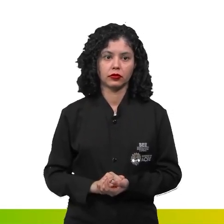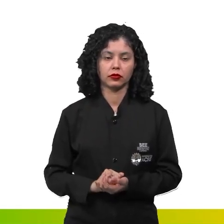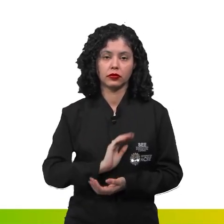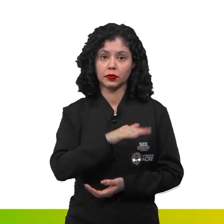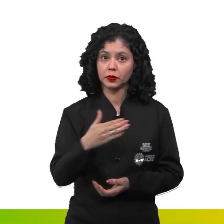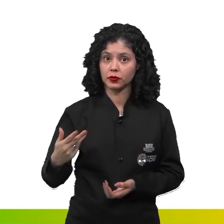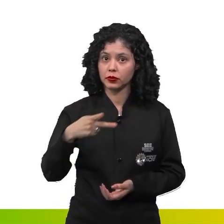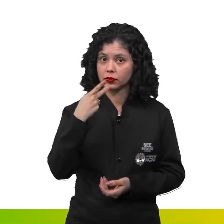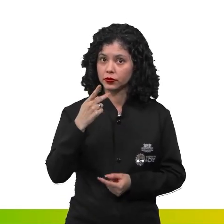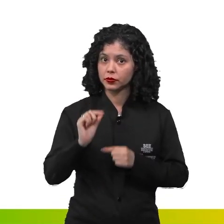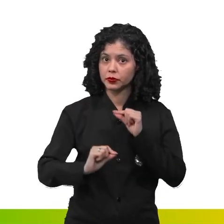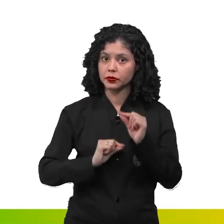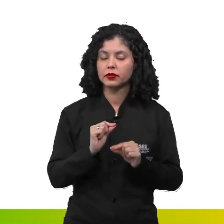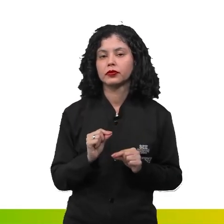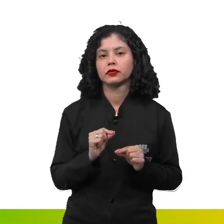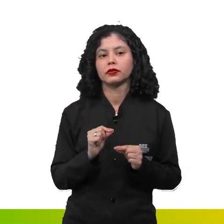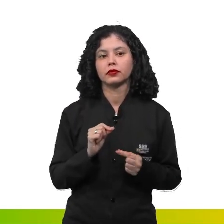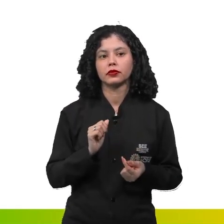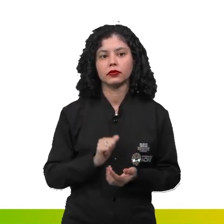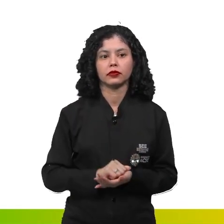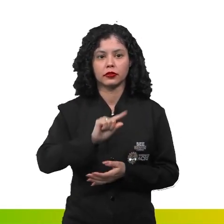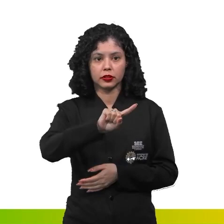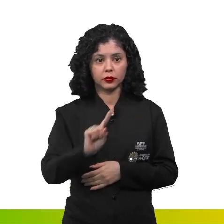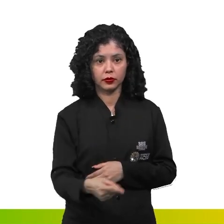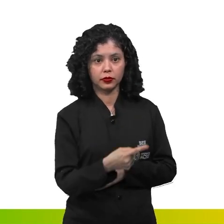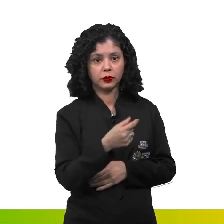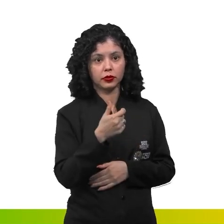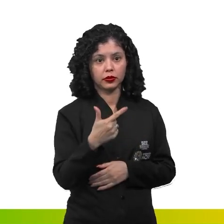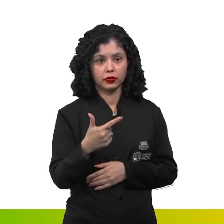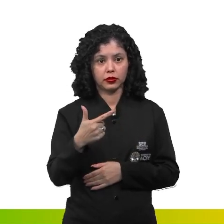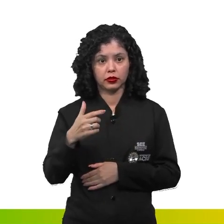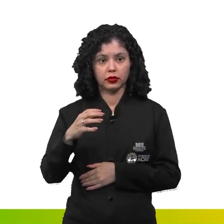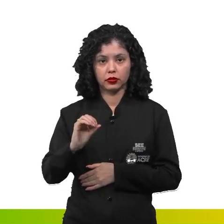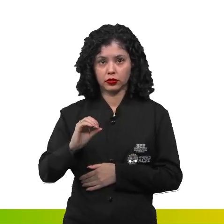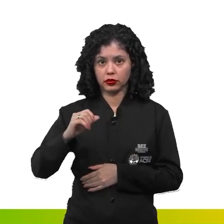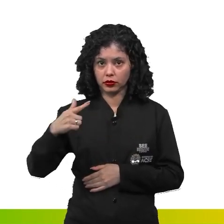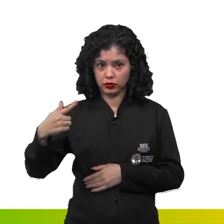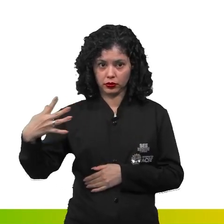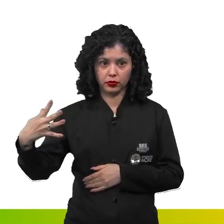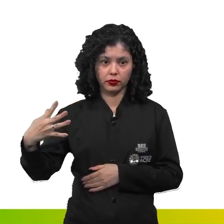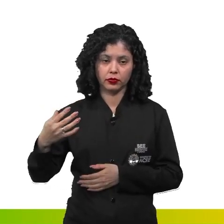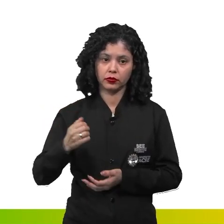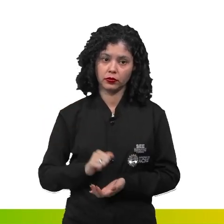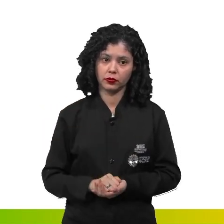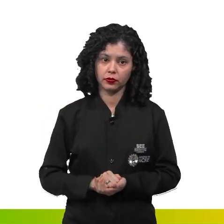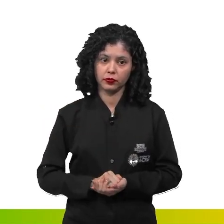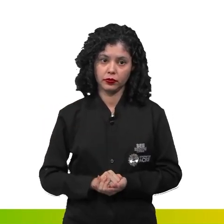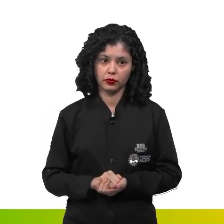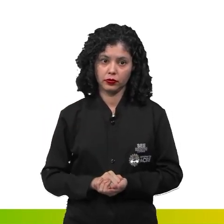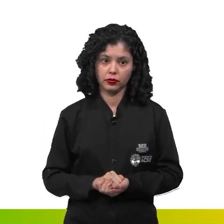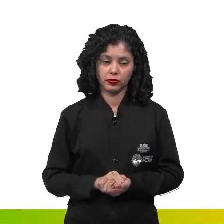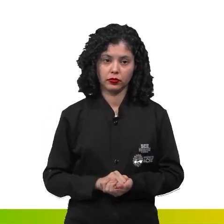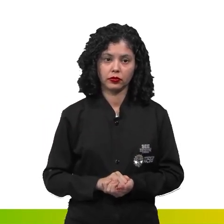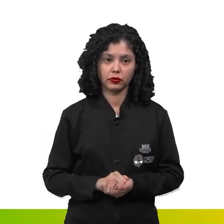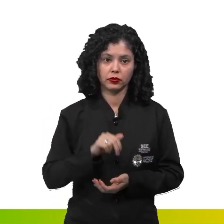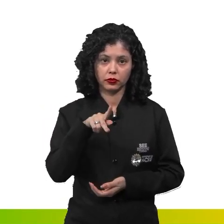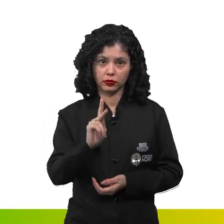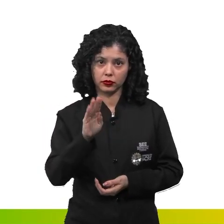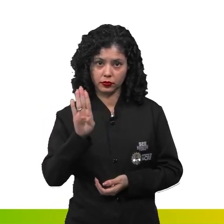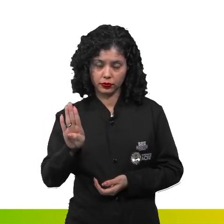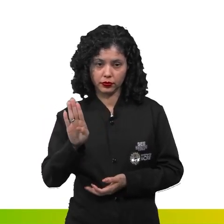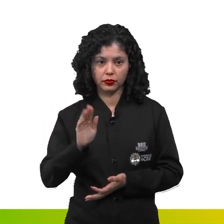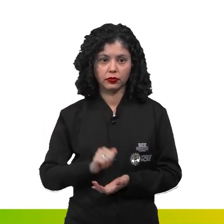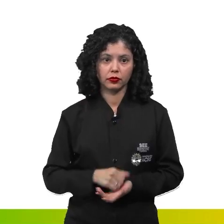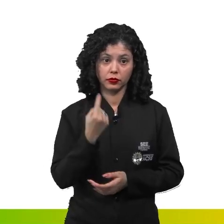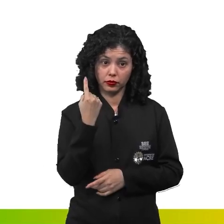quando eu digo esses 1024, eu vou dizer que 2 elevado à 10ª potência kilobytes